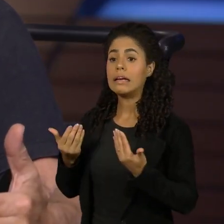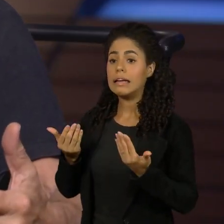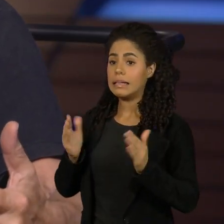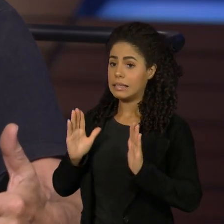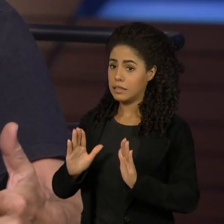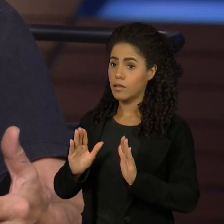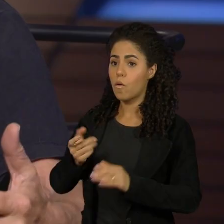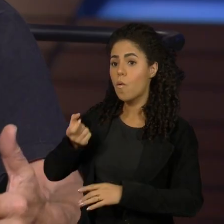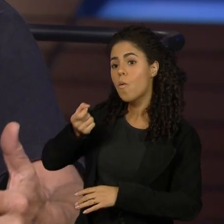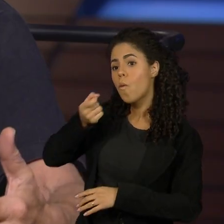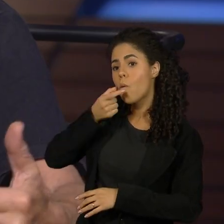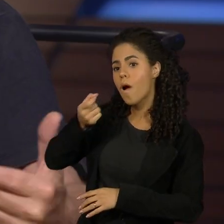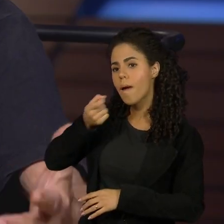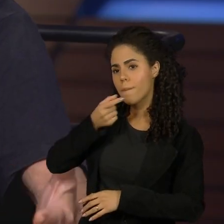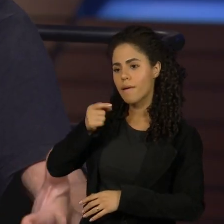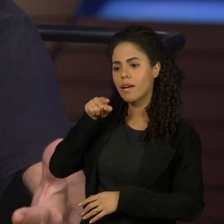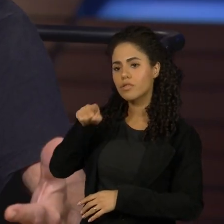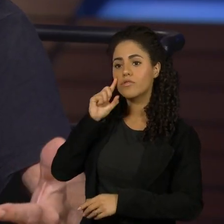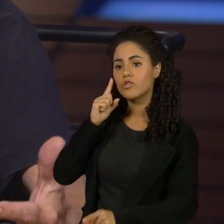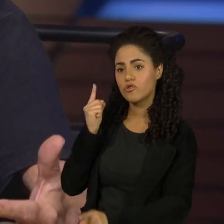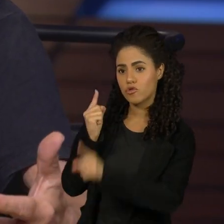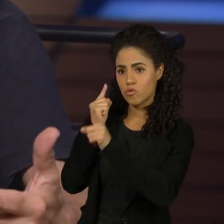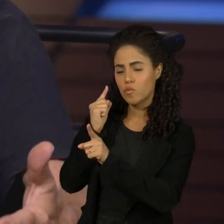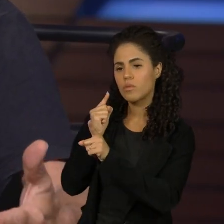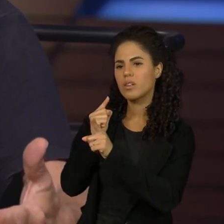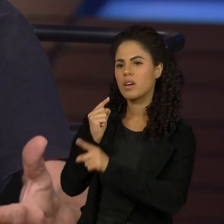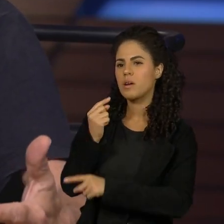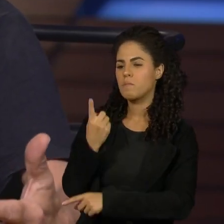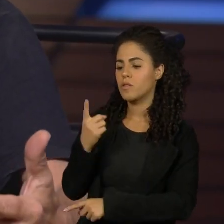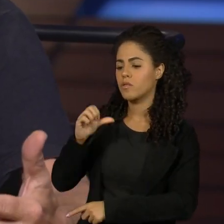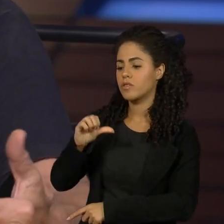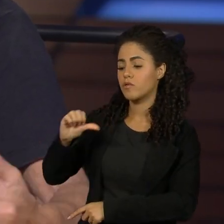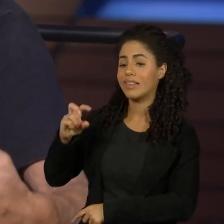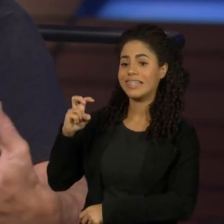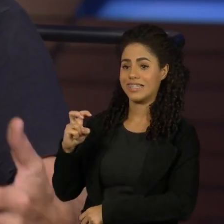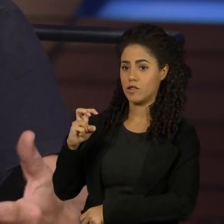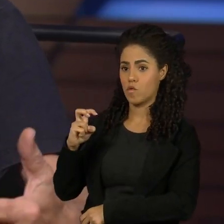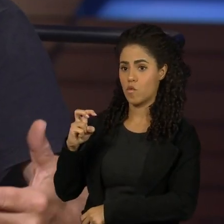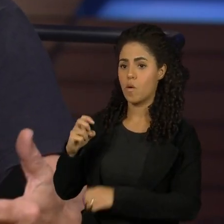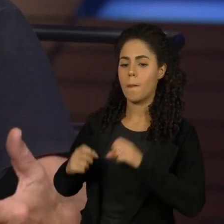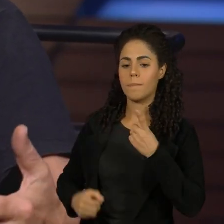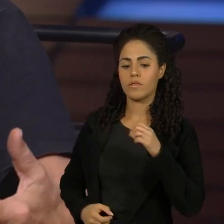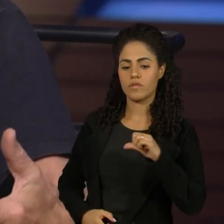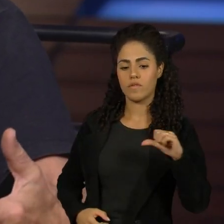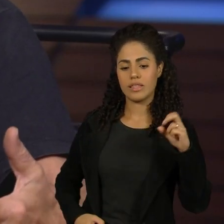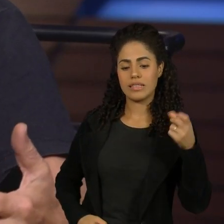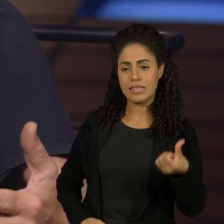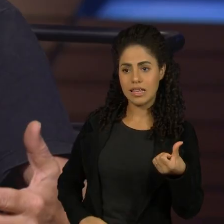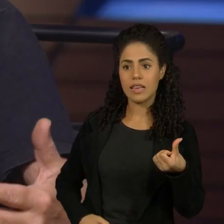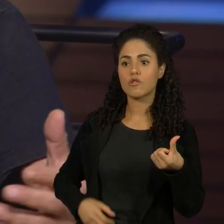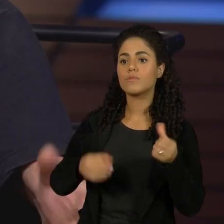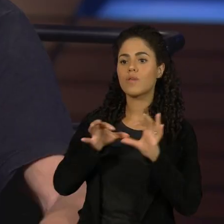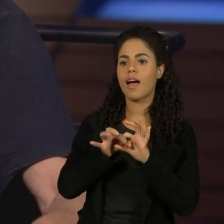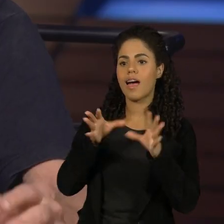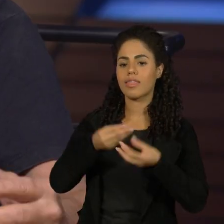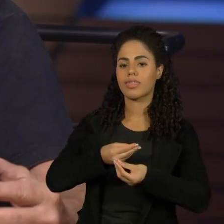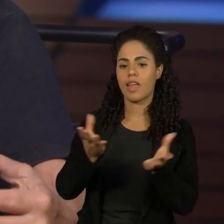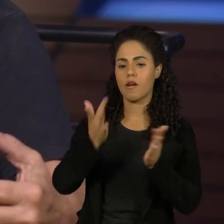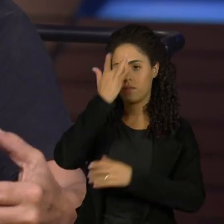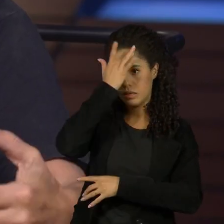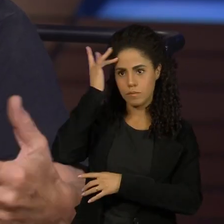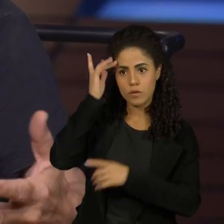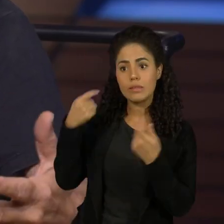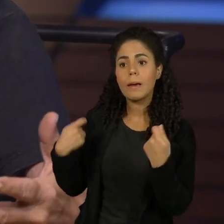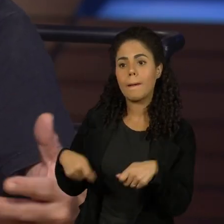O medicamento foi descoberto em 95 e em 96 já começou a ser disponibilizado.